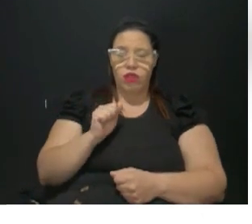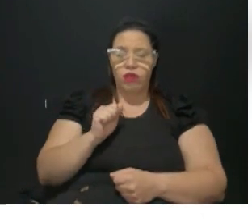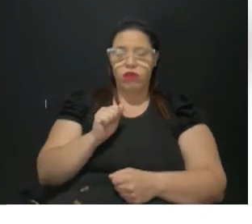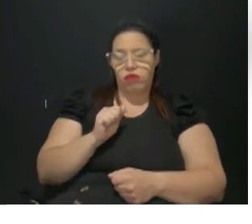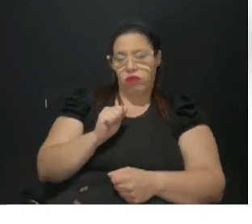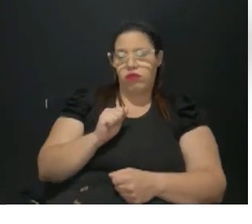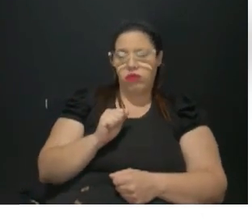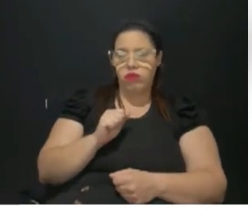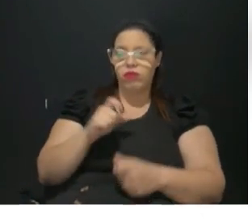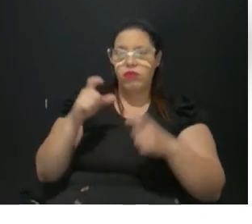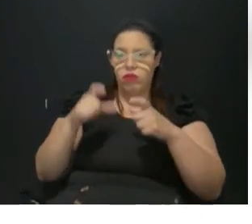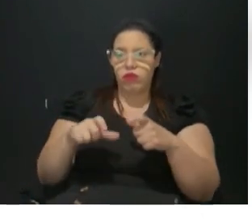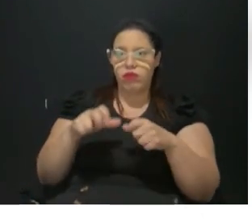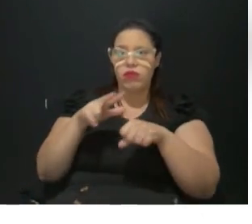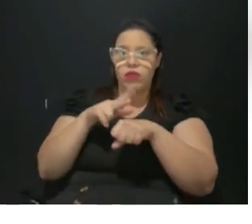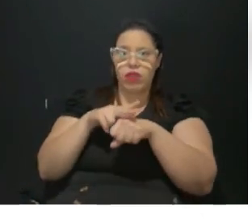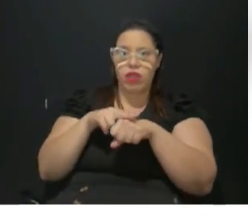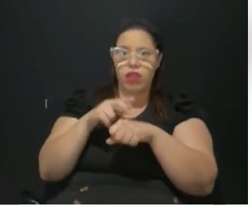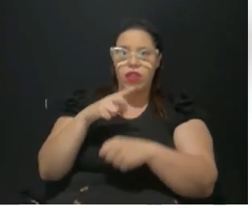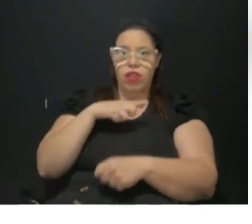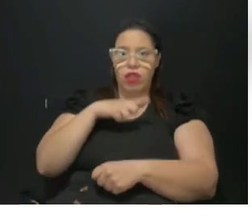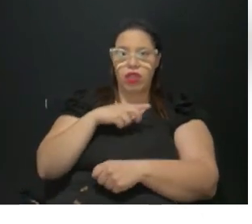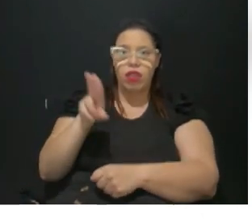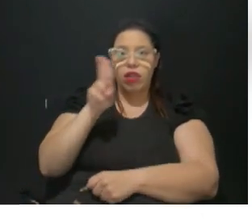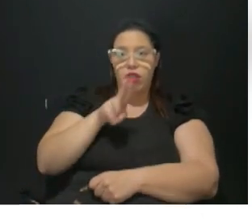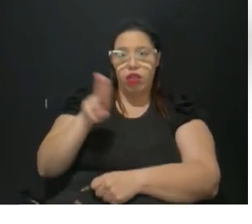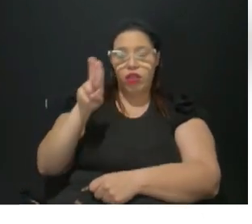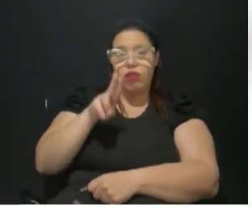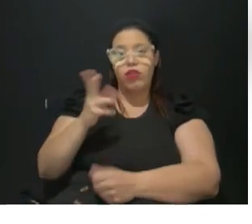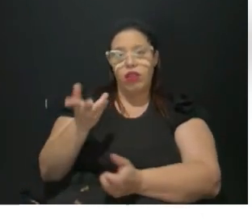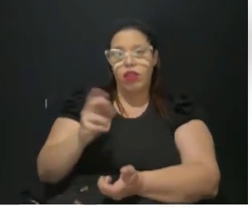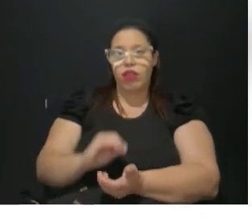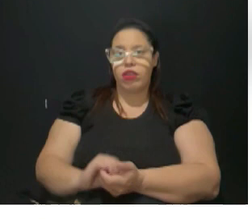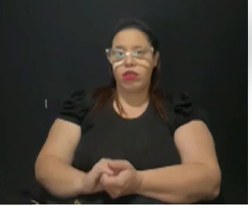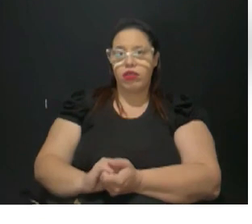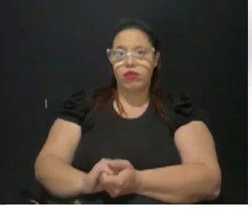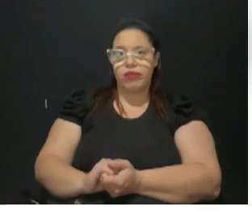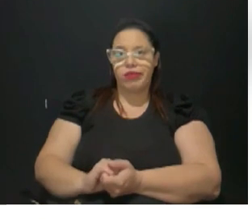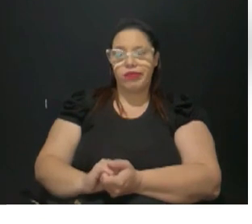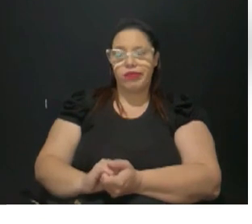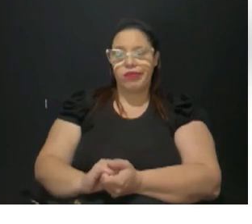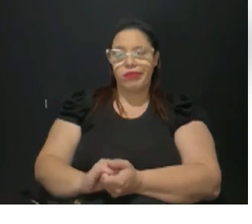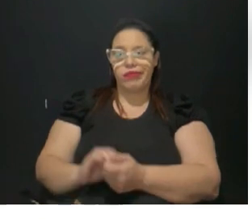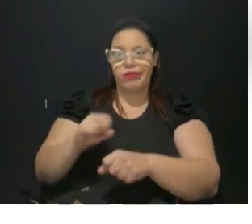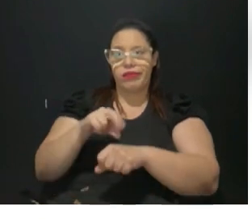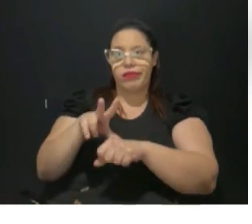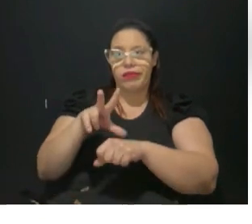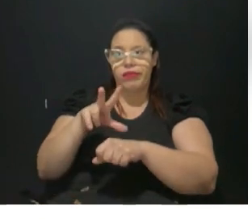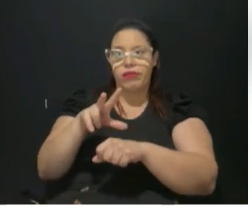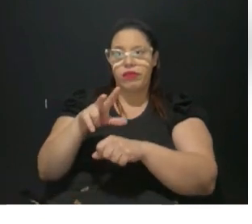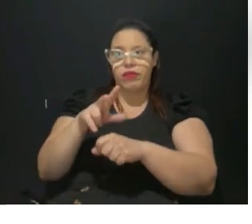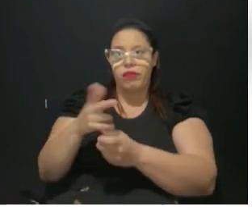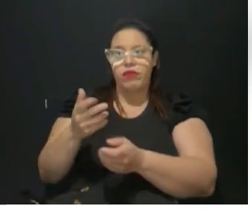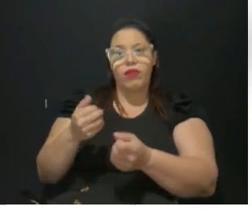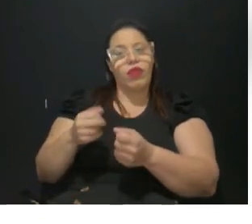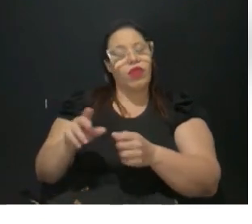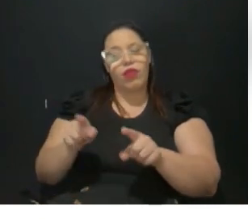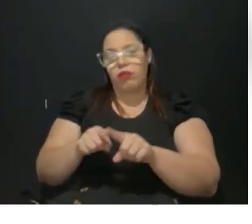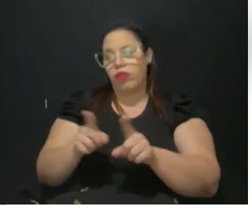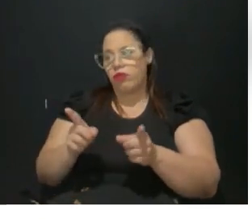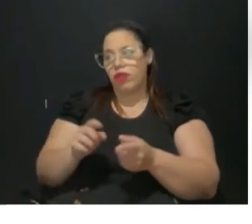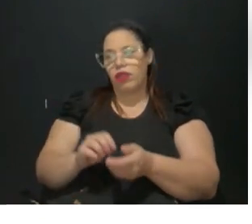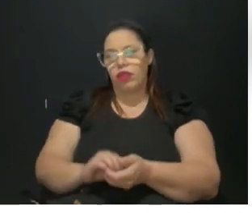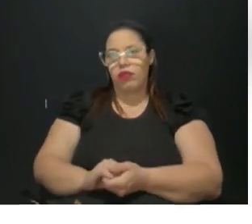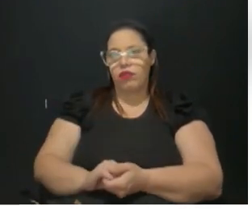pessoa que está com mpox tem usado recentemente também, porque depois de um tempo o vírus morre e aí ele não transmite